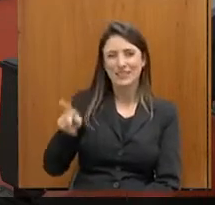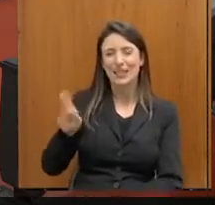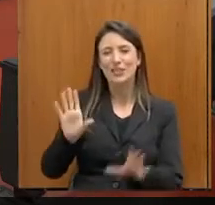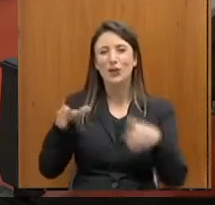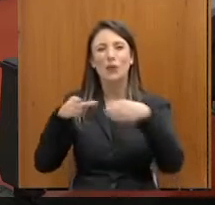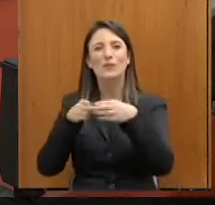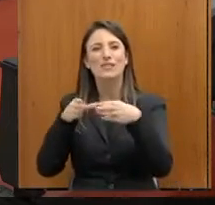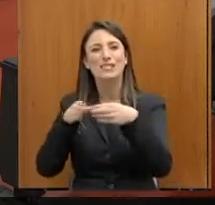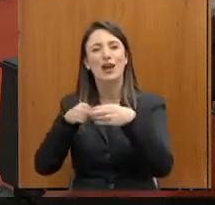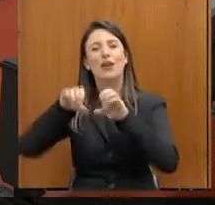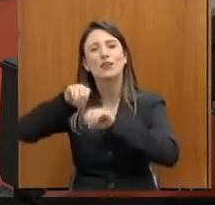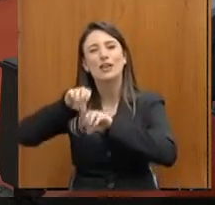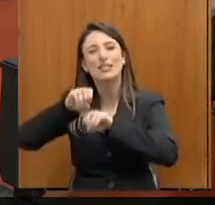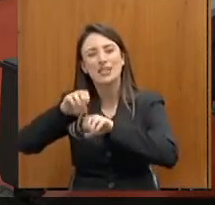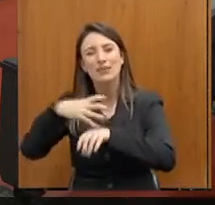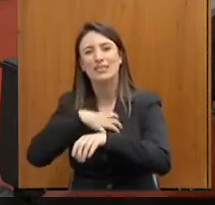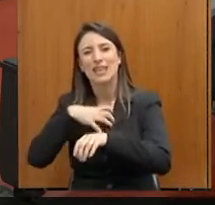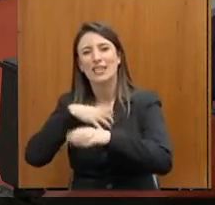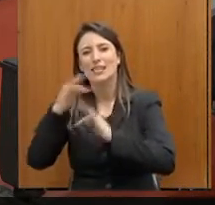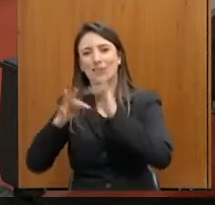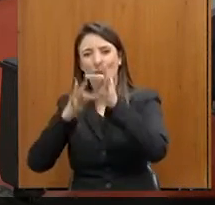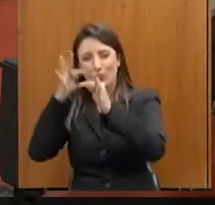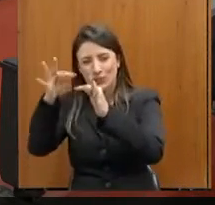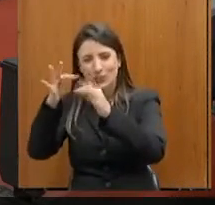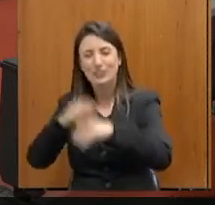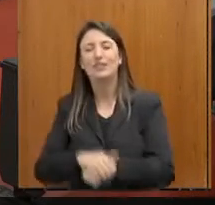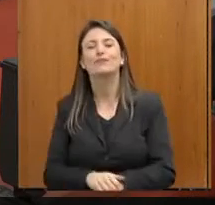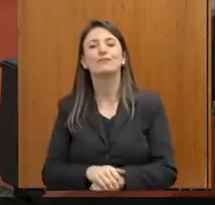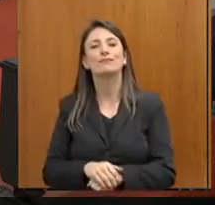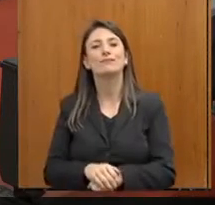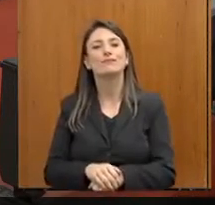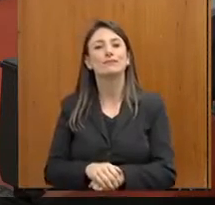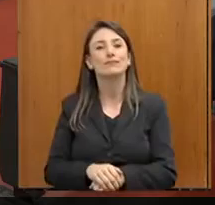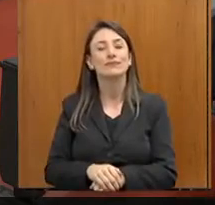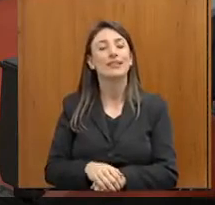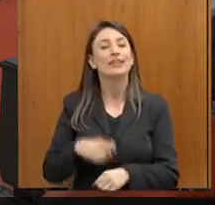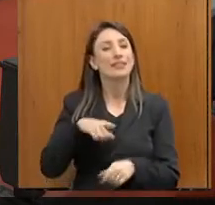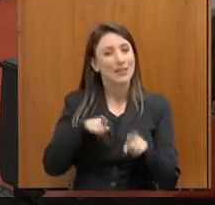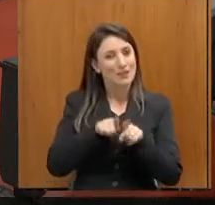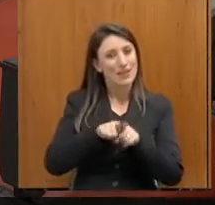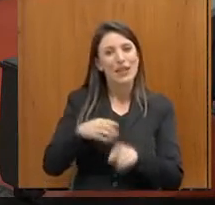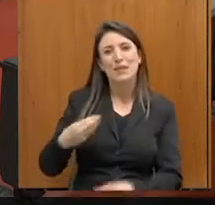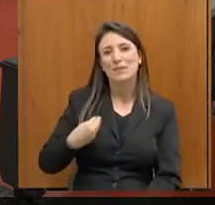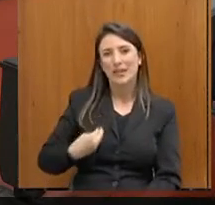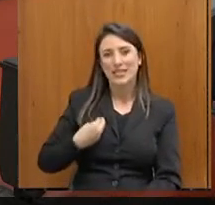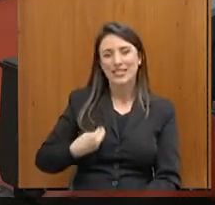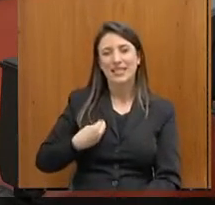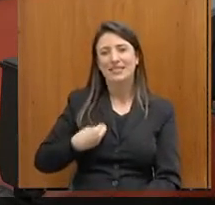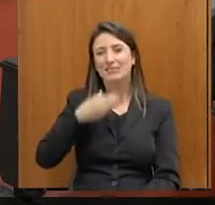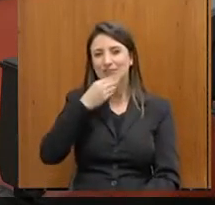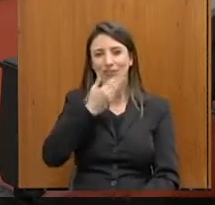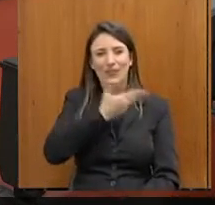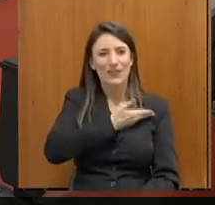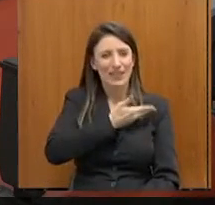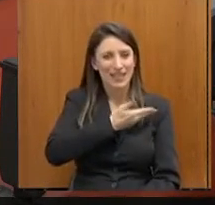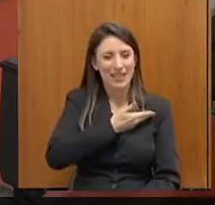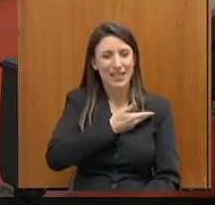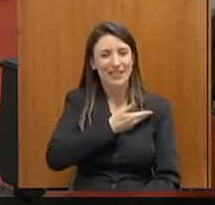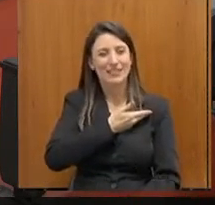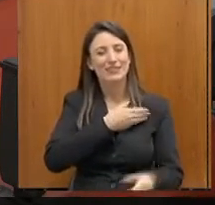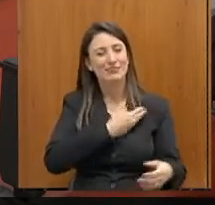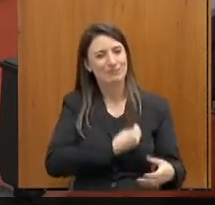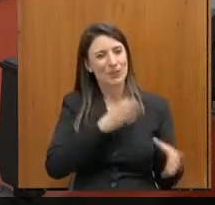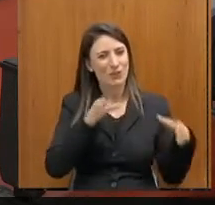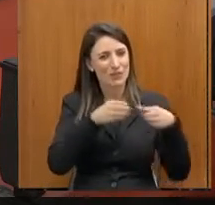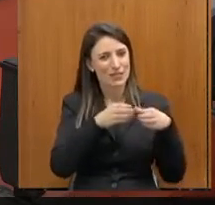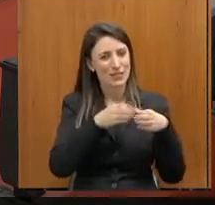Ciência e Tecnologia destacando também a presença do colega desta comissão nosso